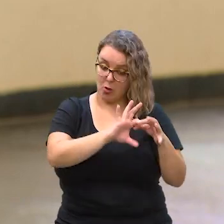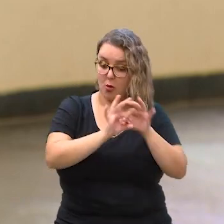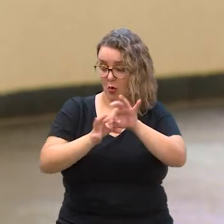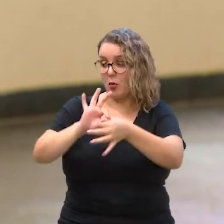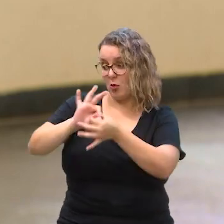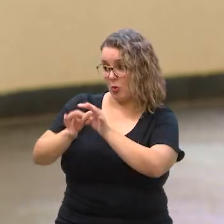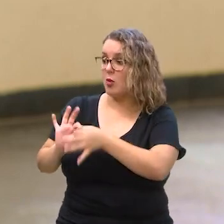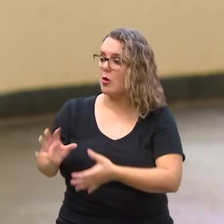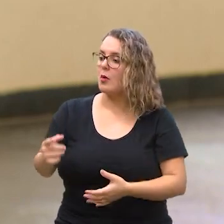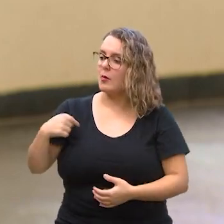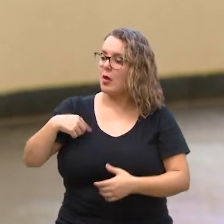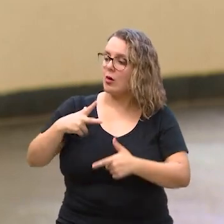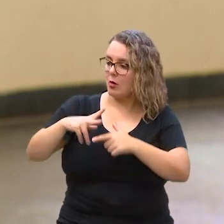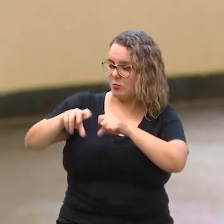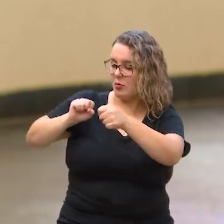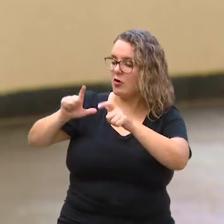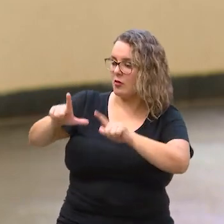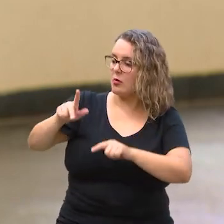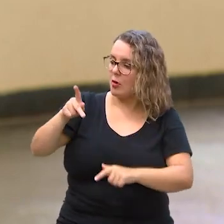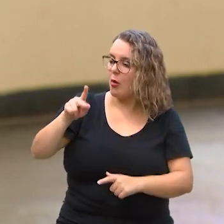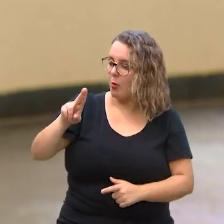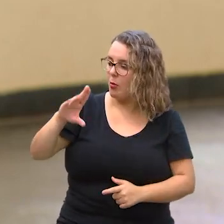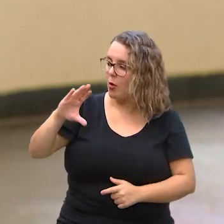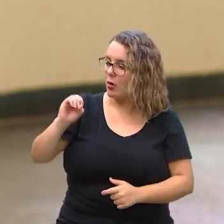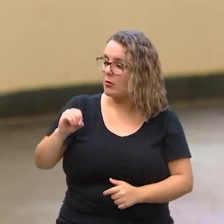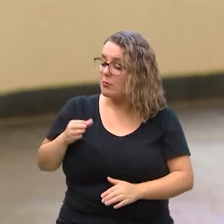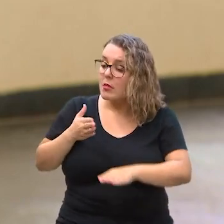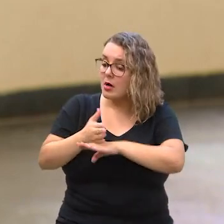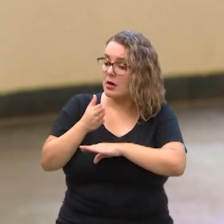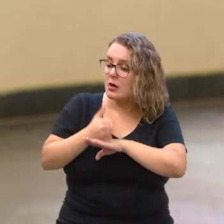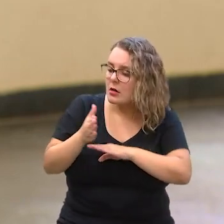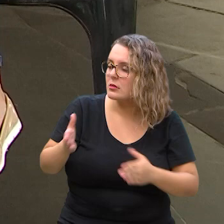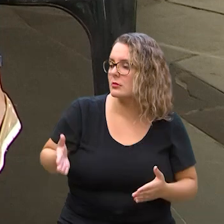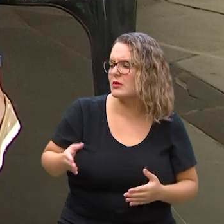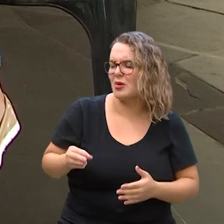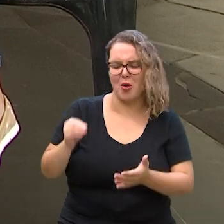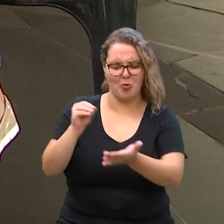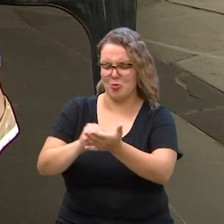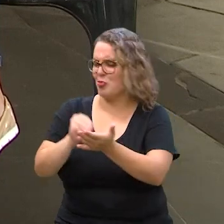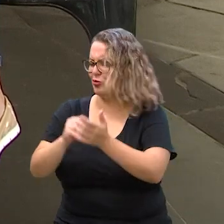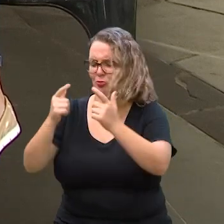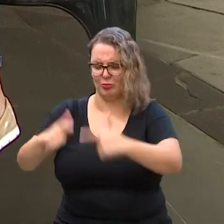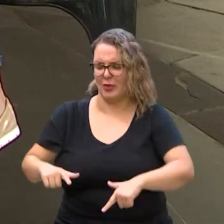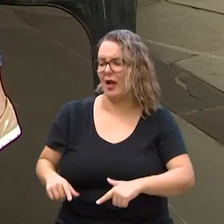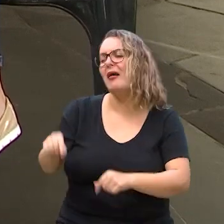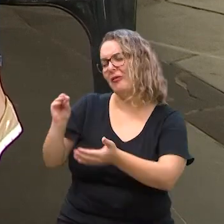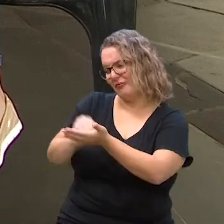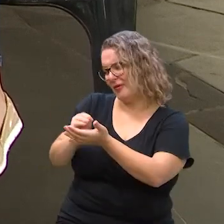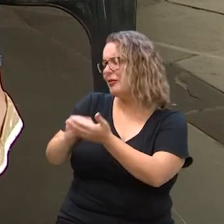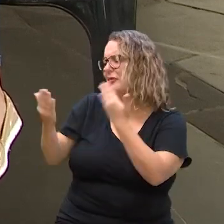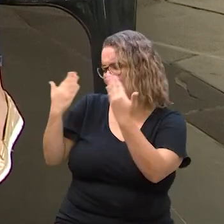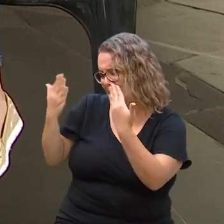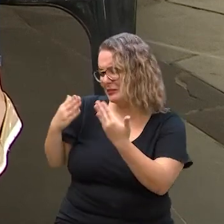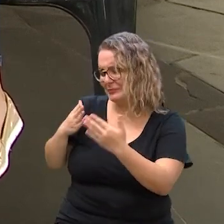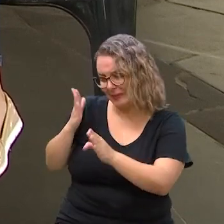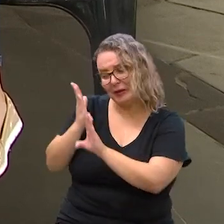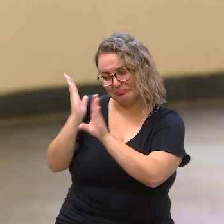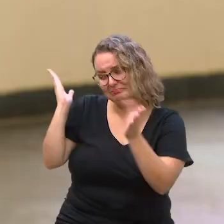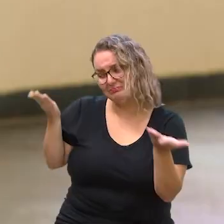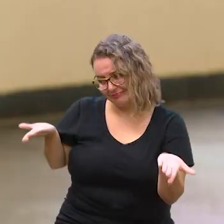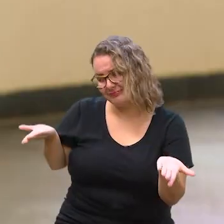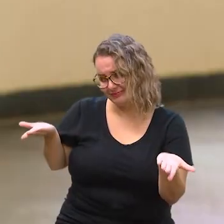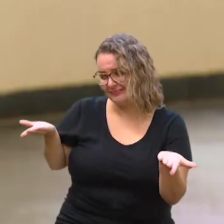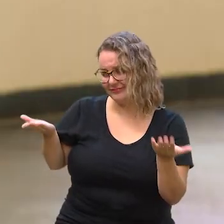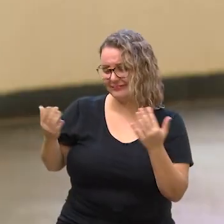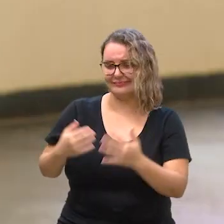PUC Campinas, né, e eu participei desses jogos aí, a gente só ficava em último lugar. Acho que faltava uma psicóloga, viu? Descobri. Jornalismo não